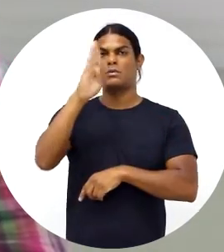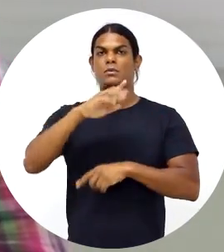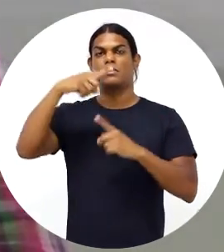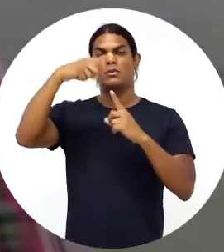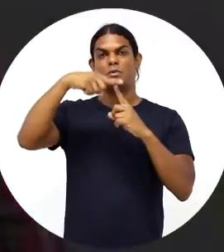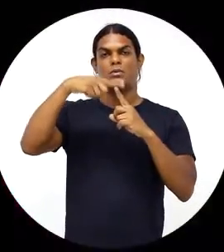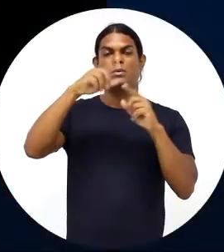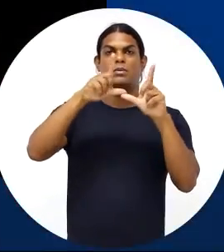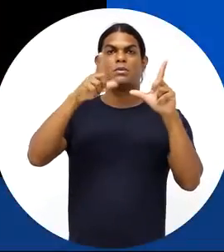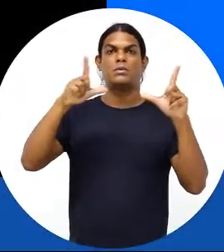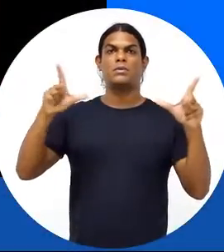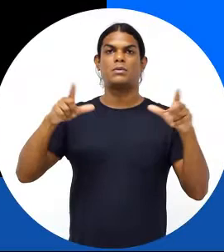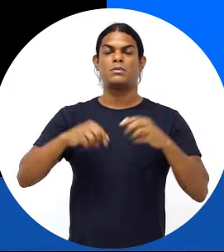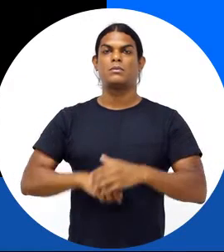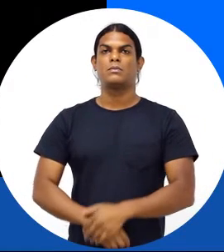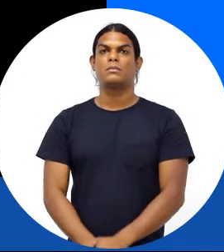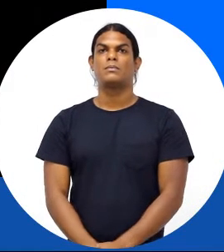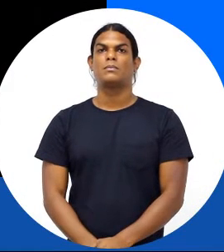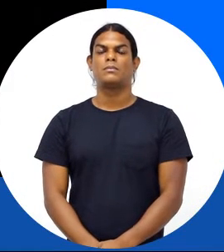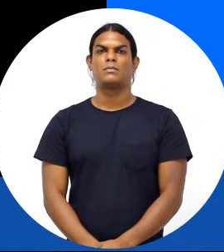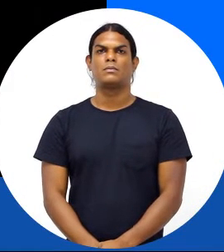de literatura.